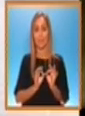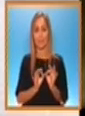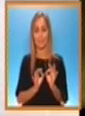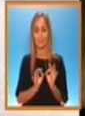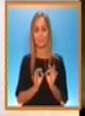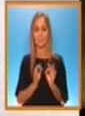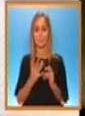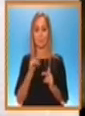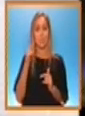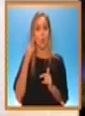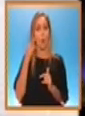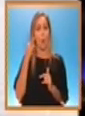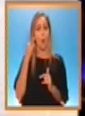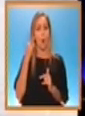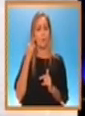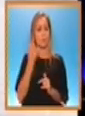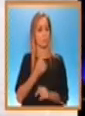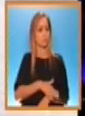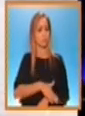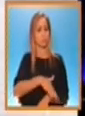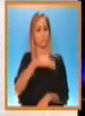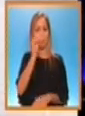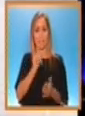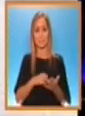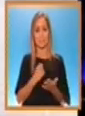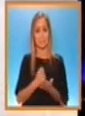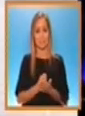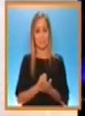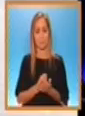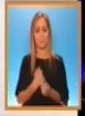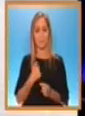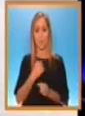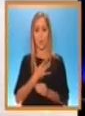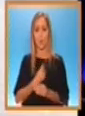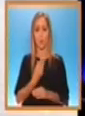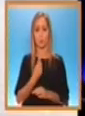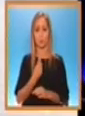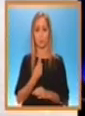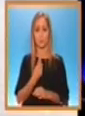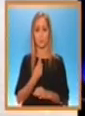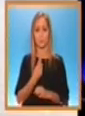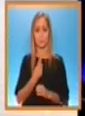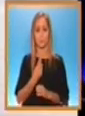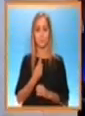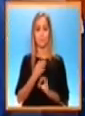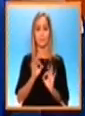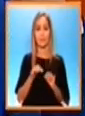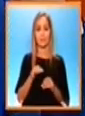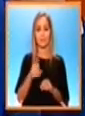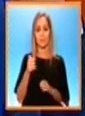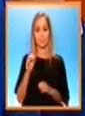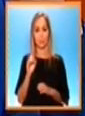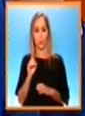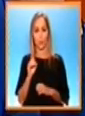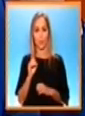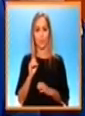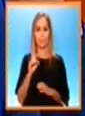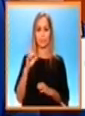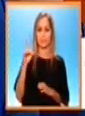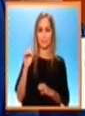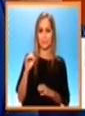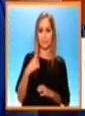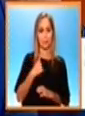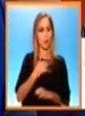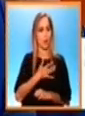mas ouvi estas músicas a minha vida toda, sim. Eu gosto muito do fim da época de 50 e dos anos